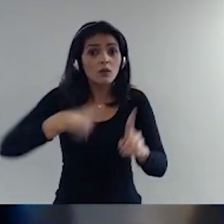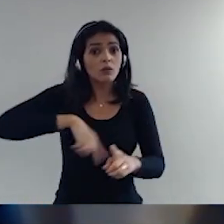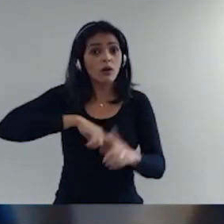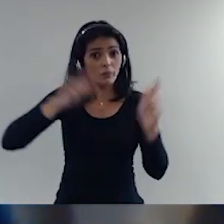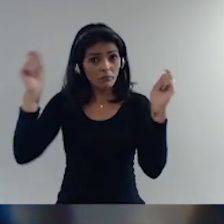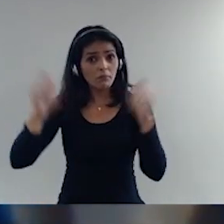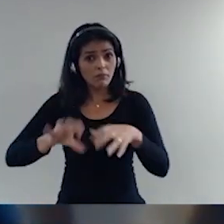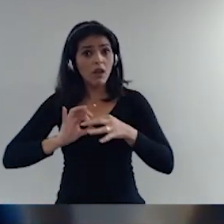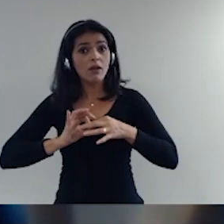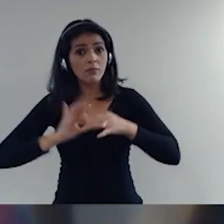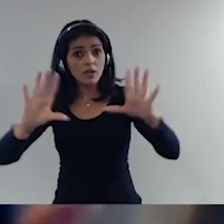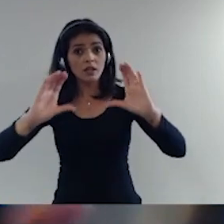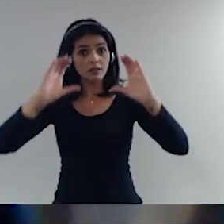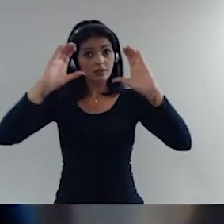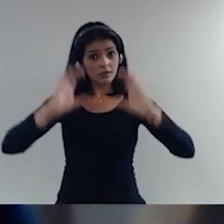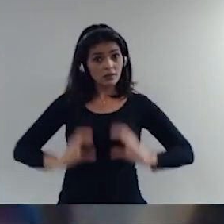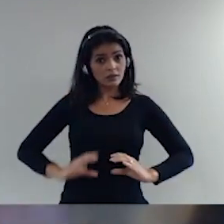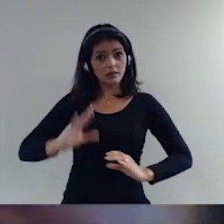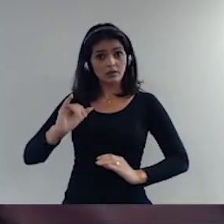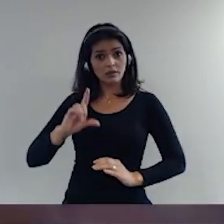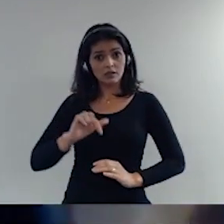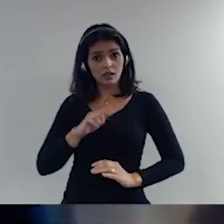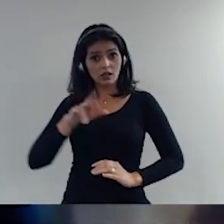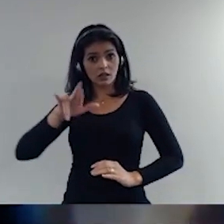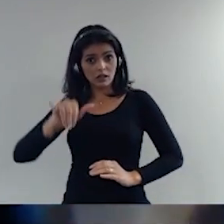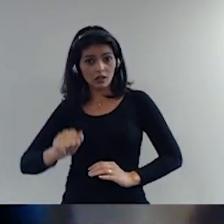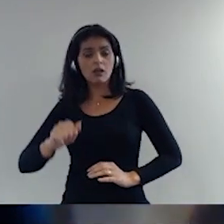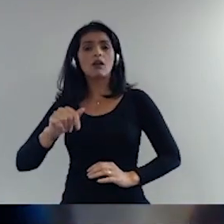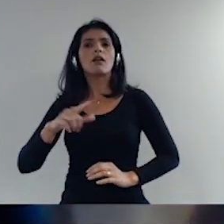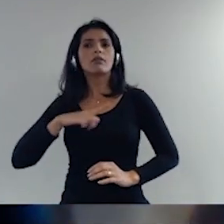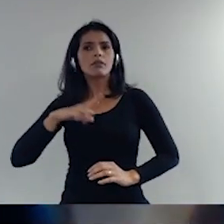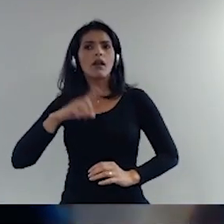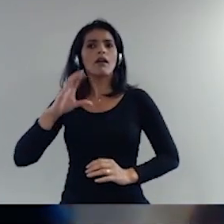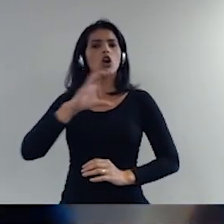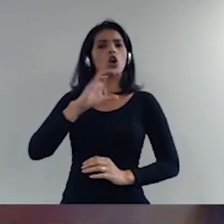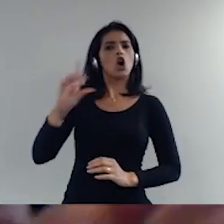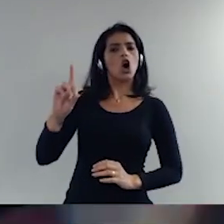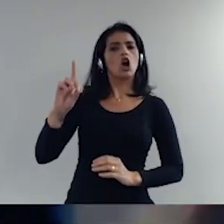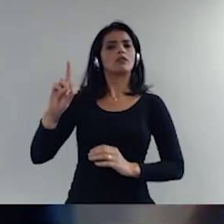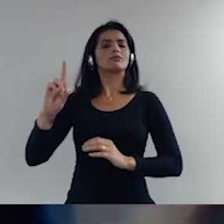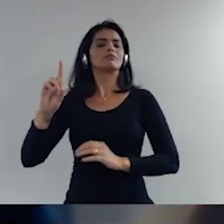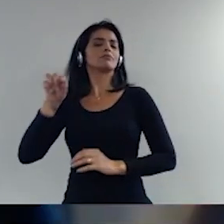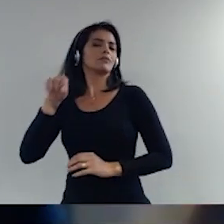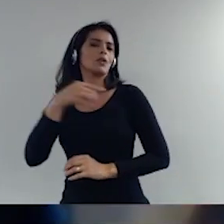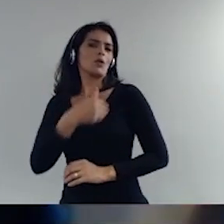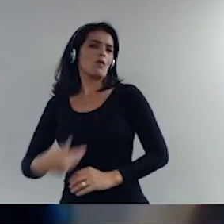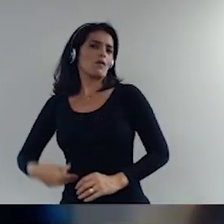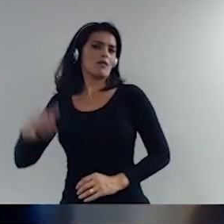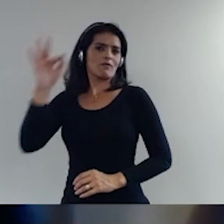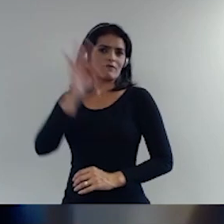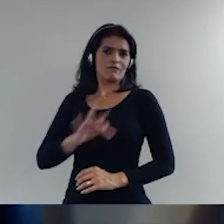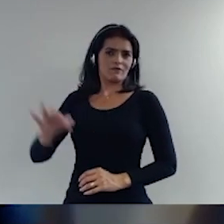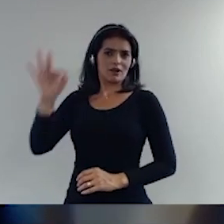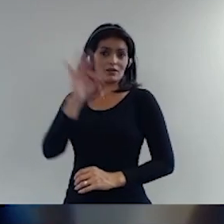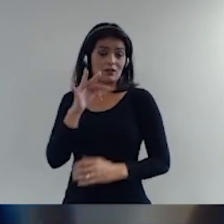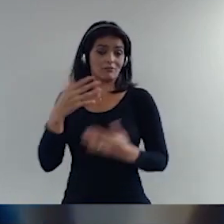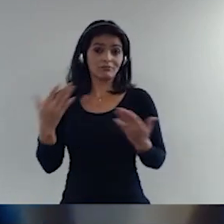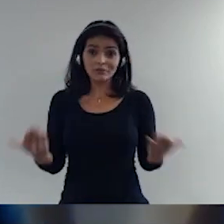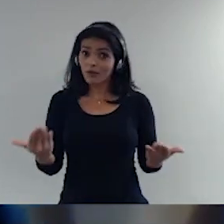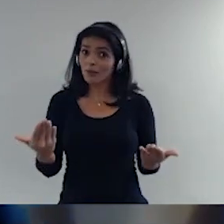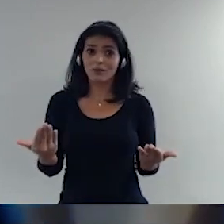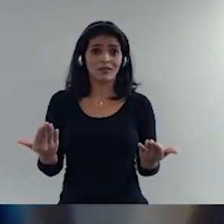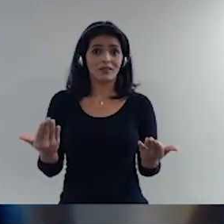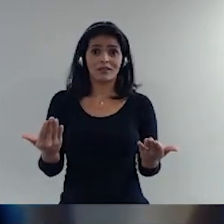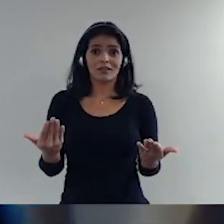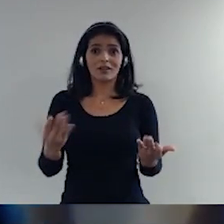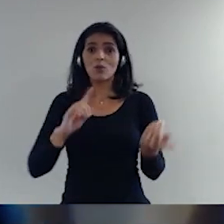que a cidadania, a nossa autonomia passasse por esse aspecto de se desenvolver através de uma